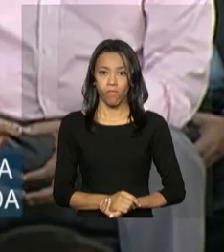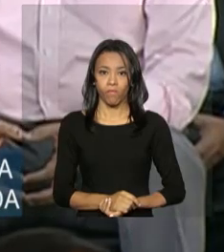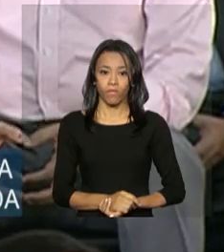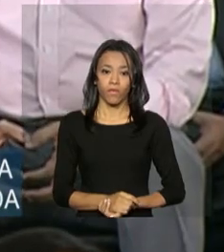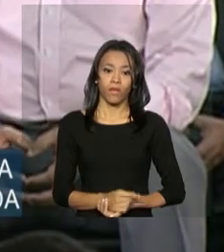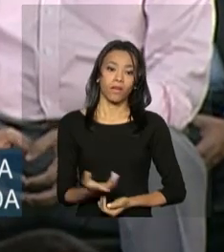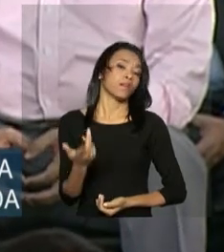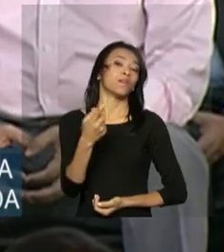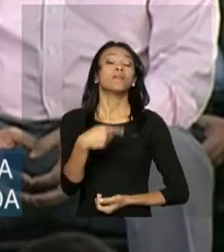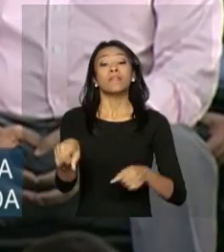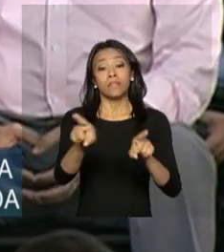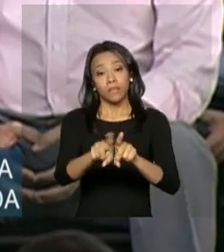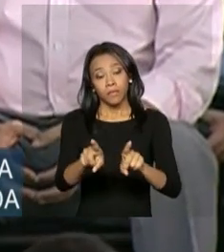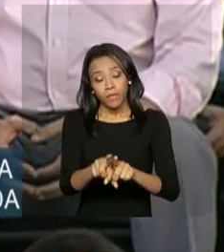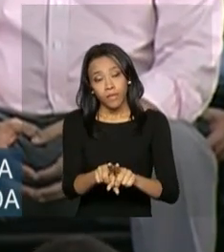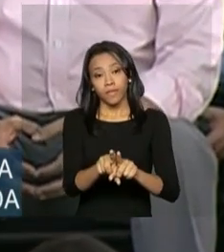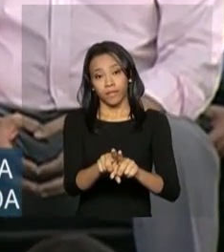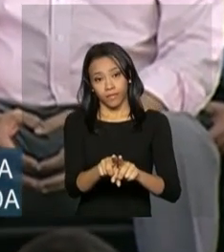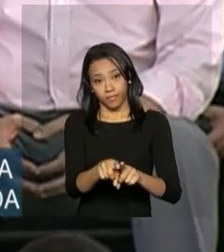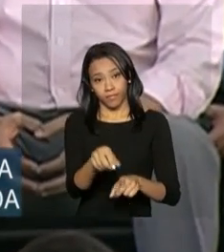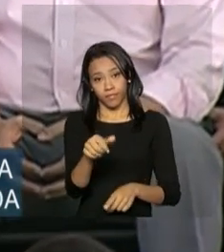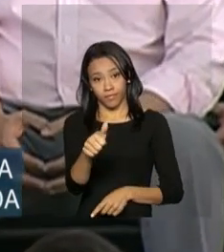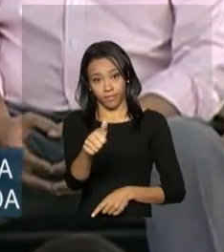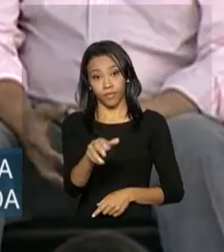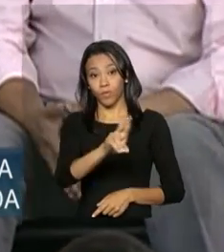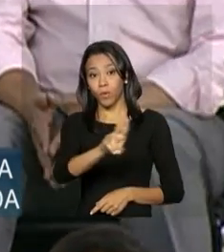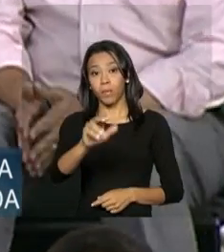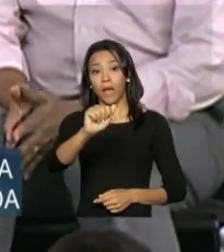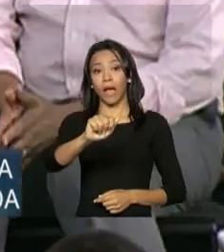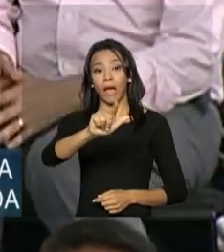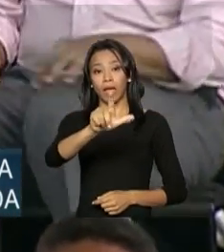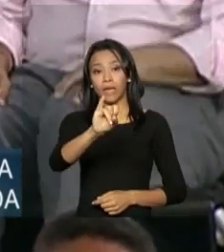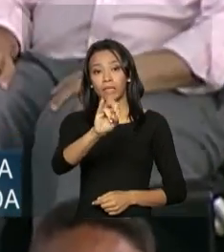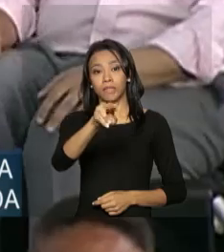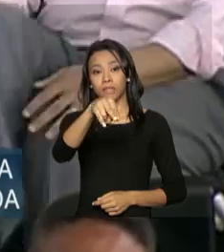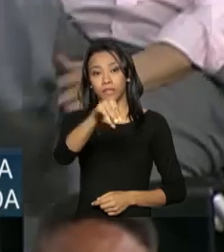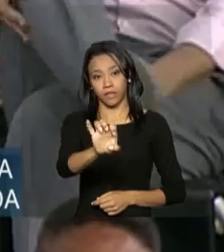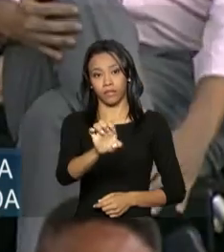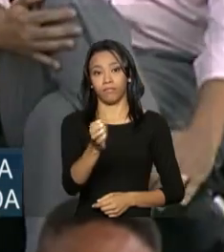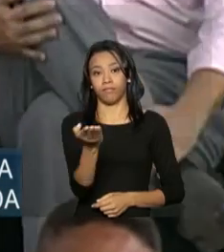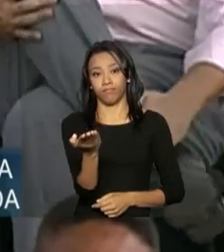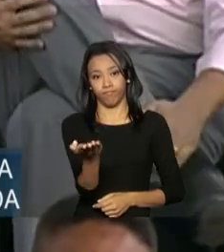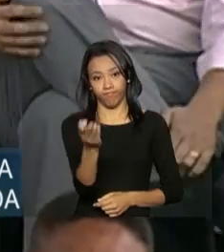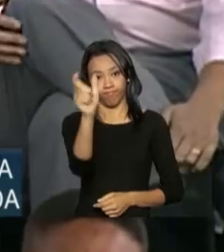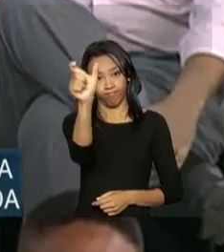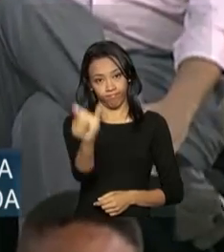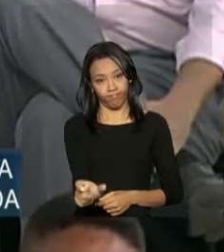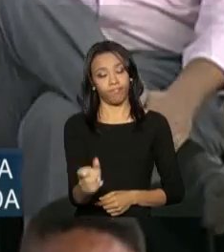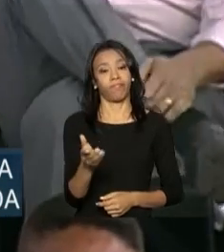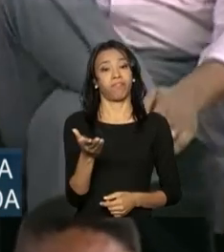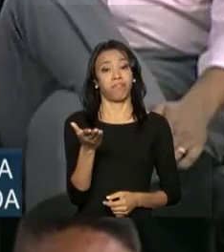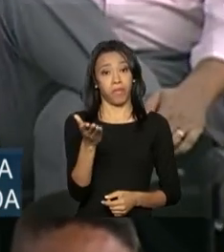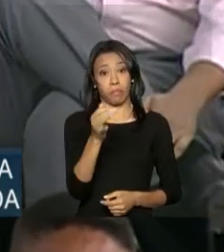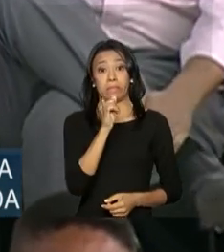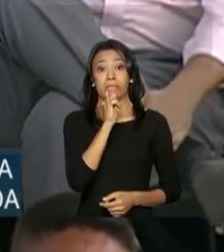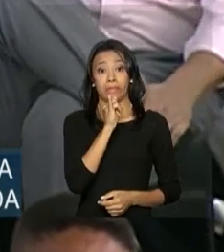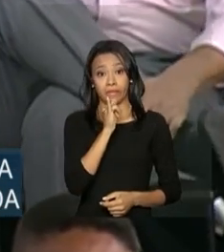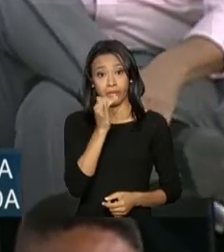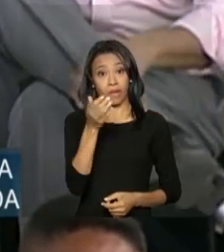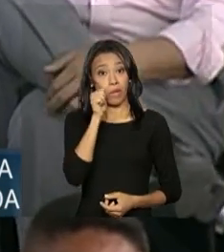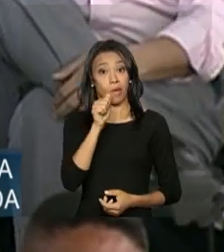uma senhora, Aline Peixoto, que também é um exemplo